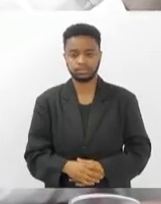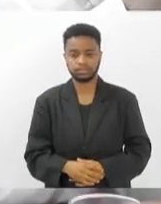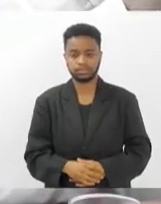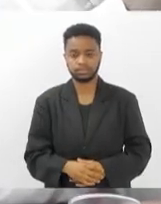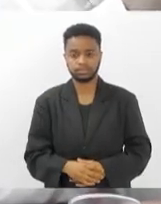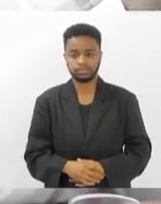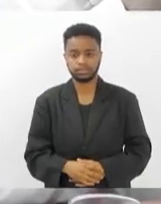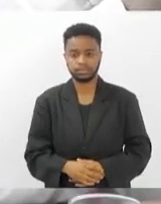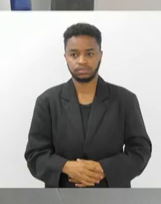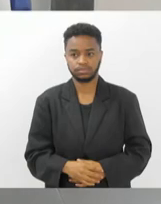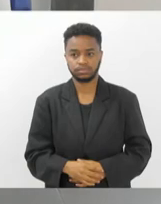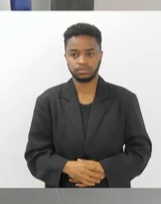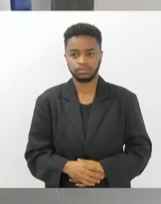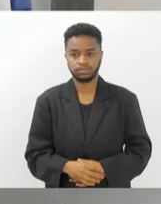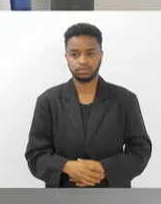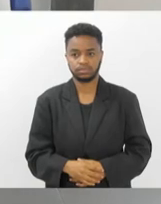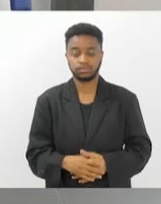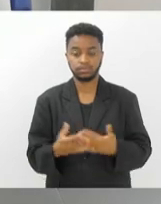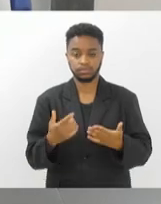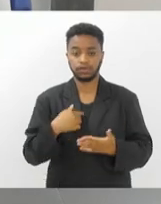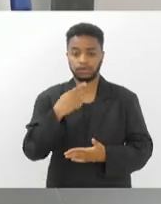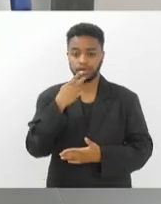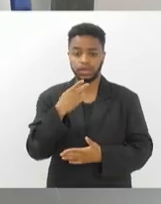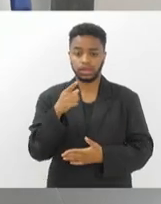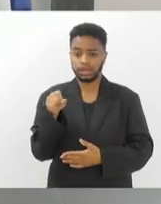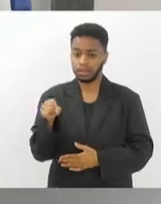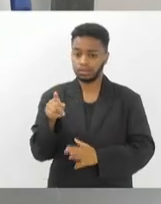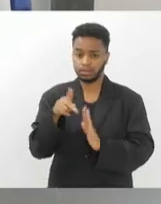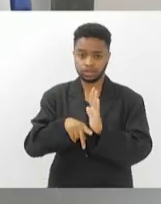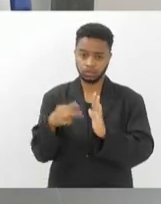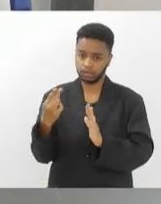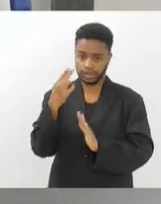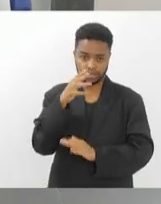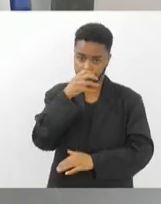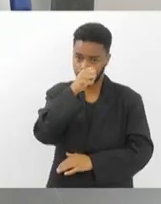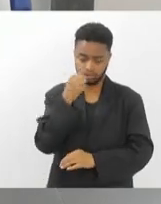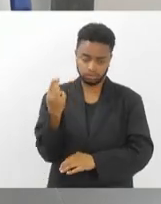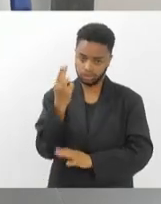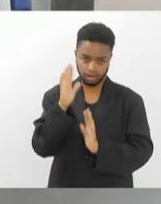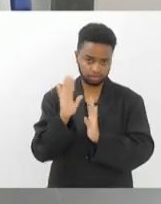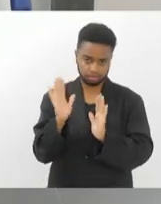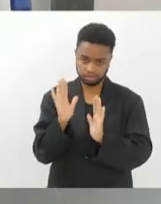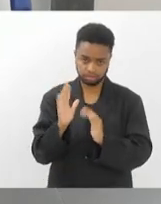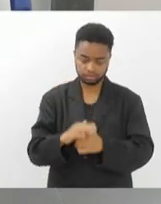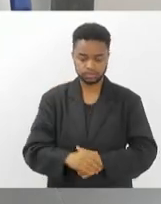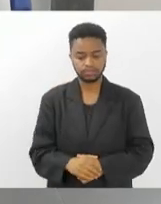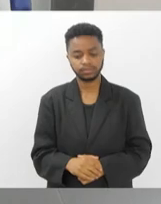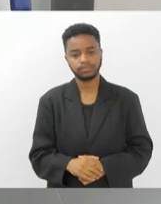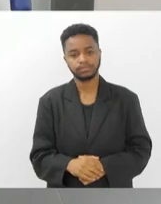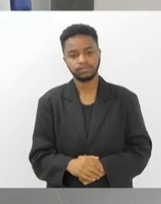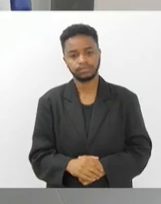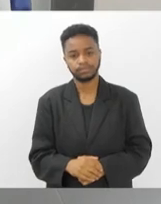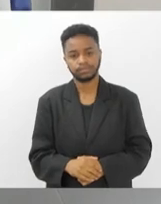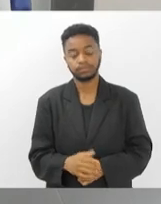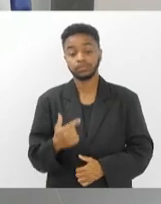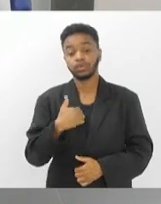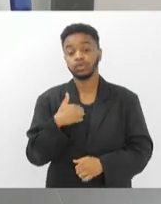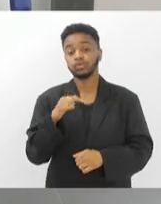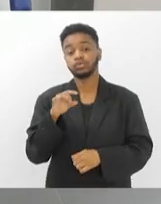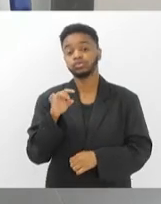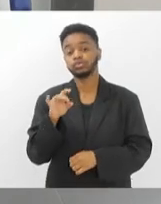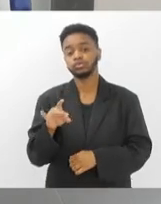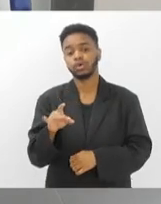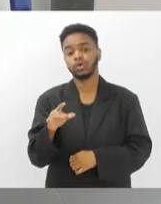É isso, eu já antecipo que assim, esse projeto é insalvável. Uma boa, insalvável. Com presidente, só dialogando, com essa